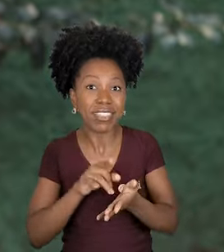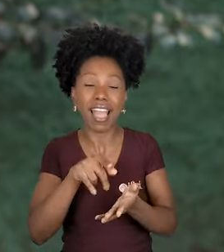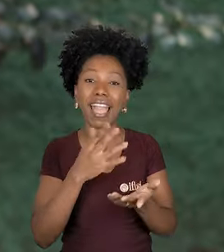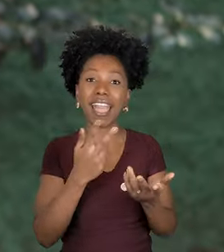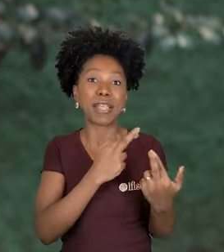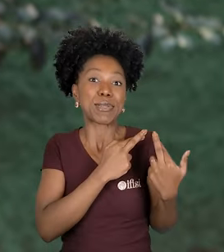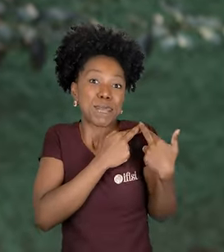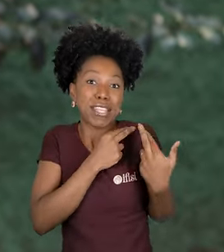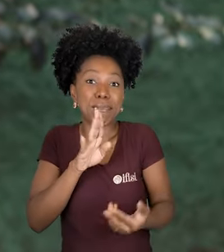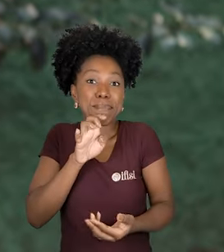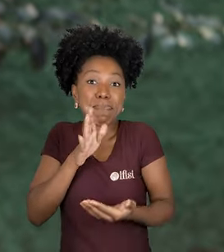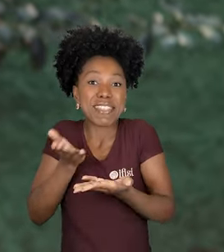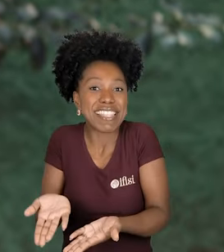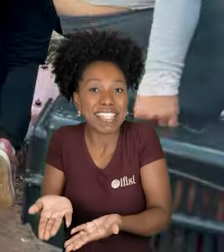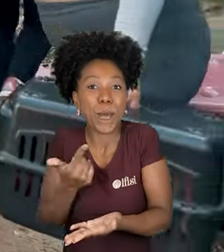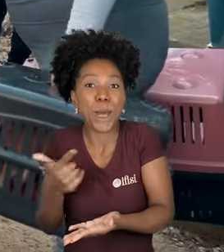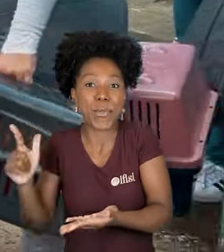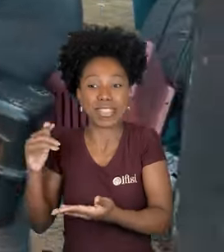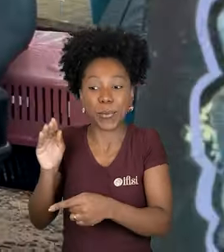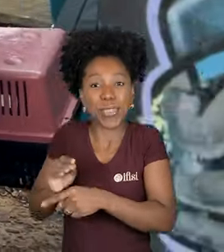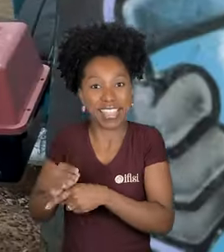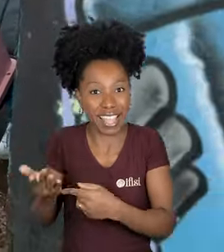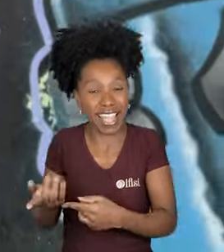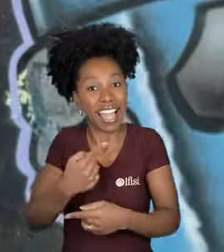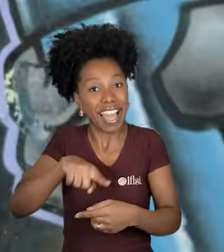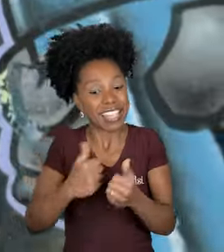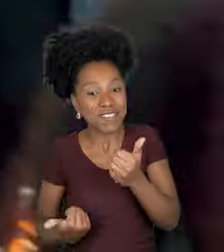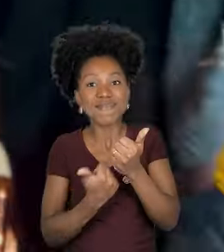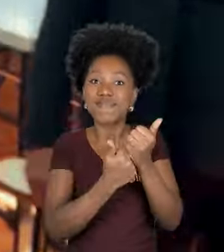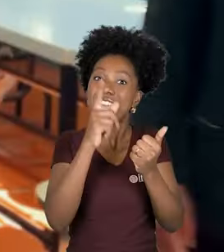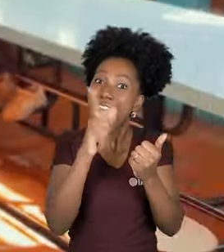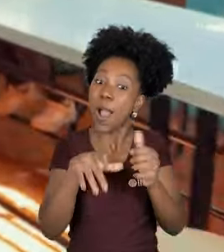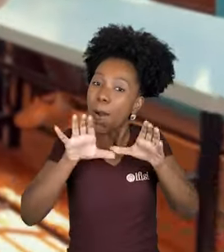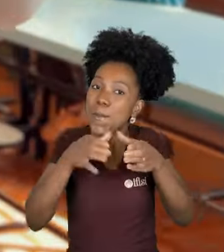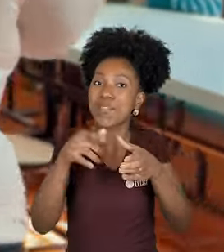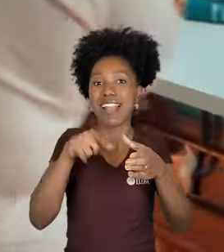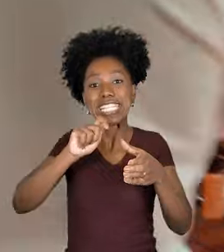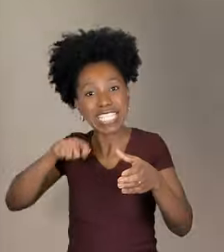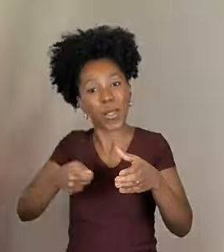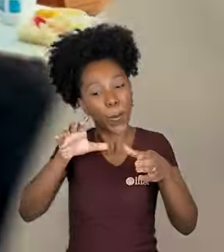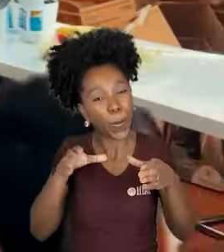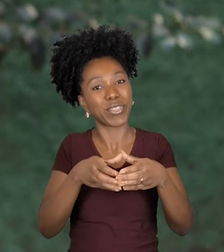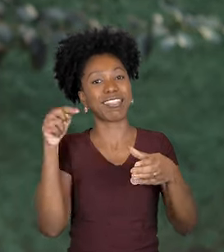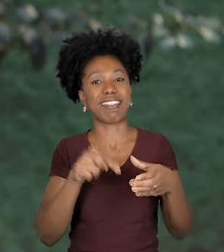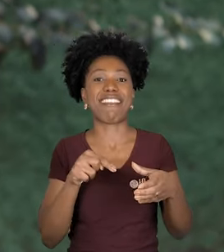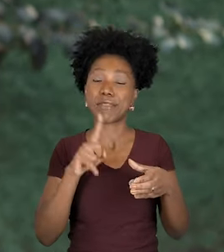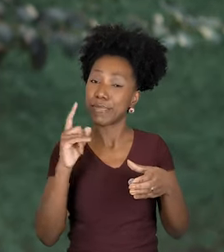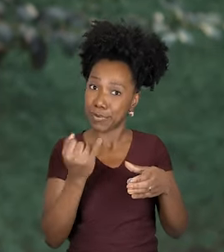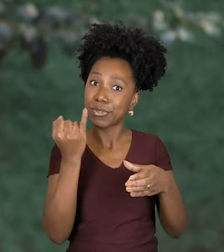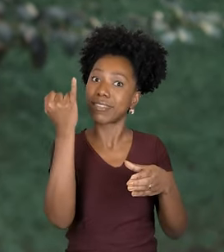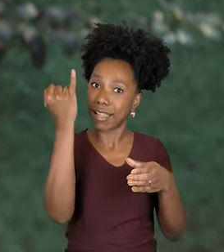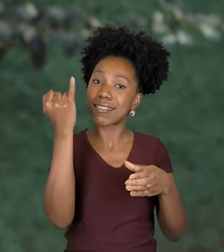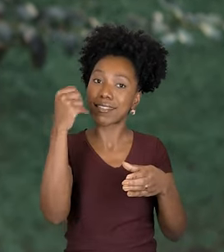na verdade essa é responsável por uma vidinha, né. Elas também são essa rede, né, é uma comunidade mesmo, acho que essa, a importância da comunidade,